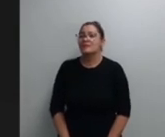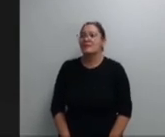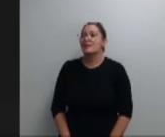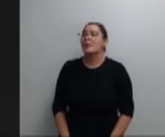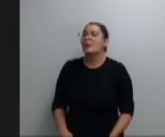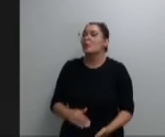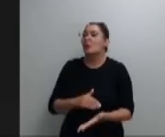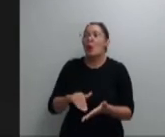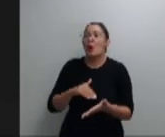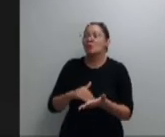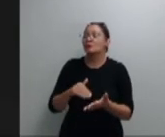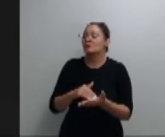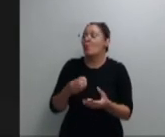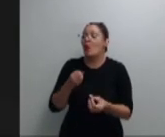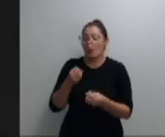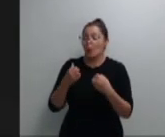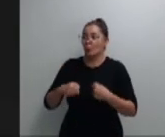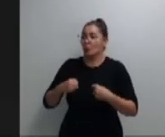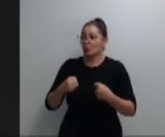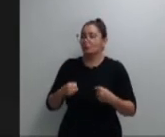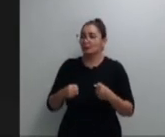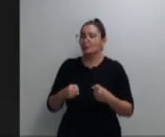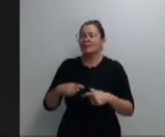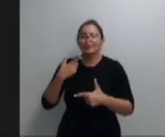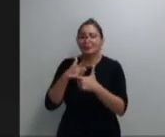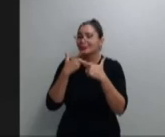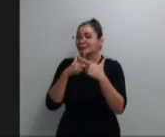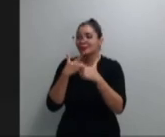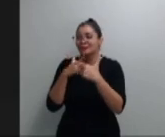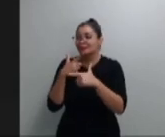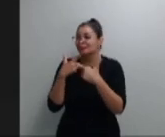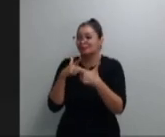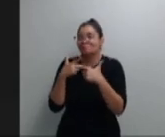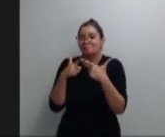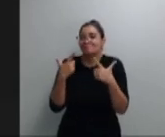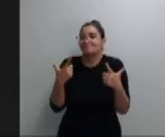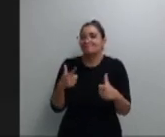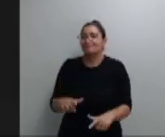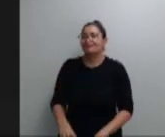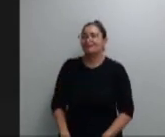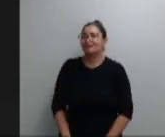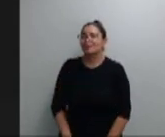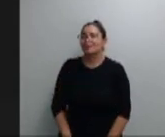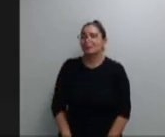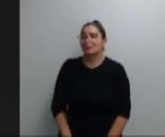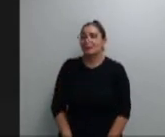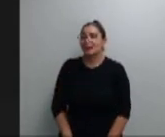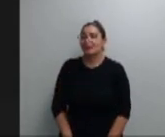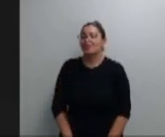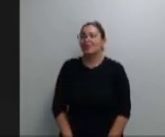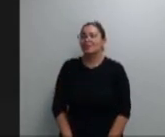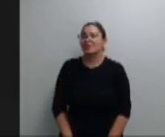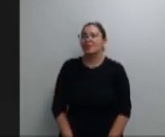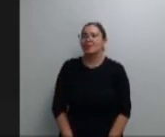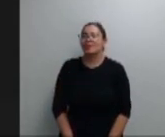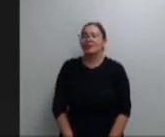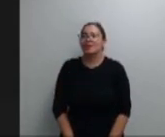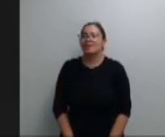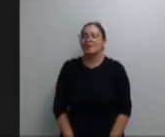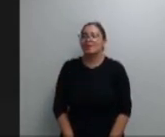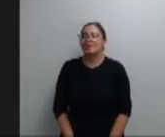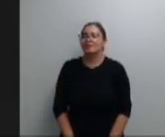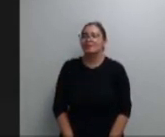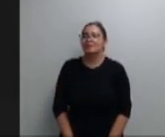como todos os colegas essa presidência tremei presidência presidente aconteceu um equívoco